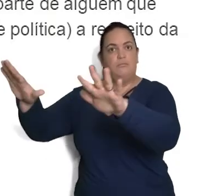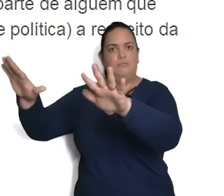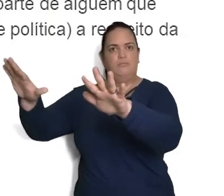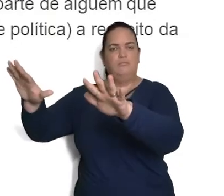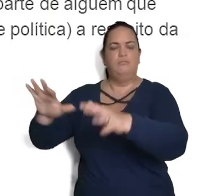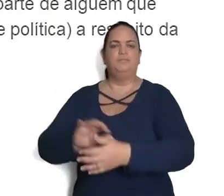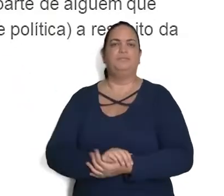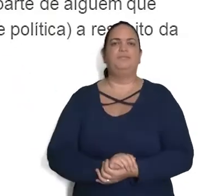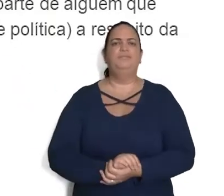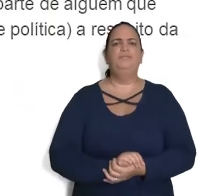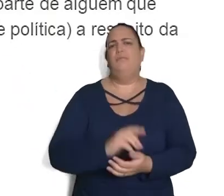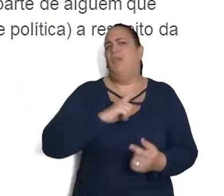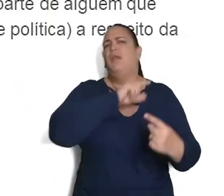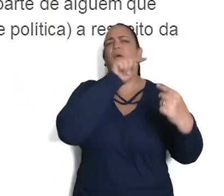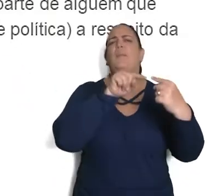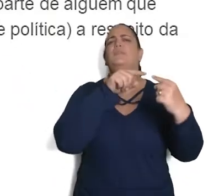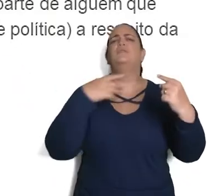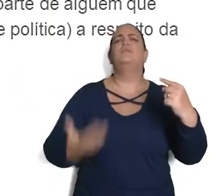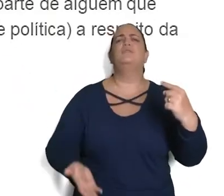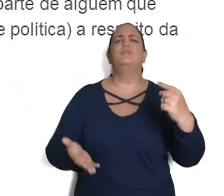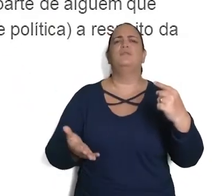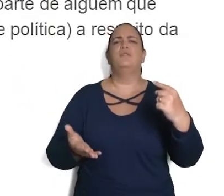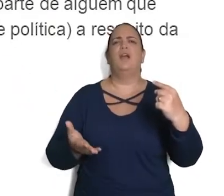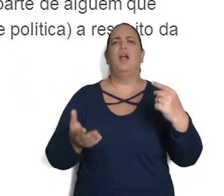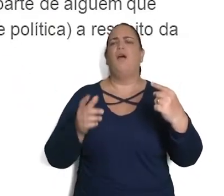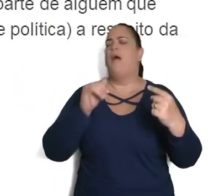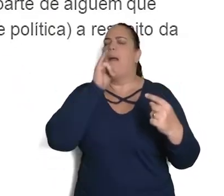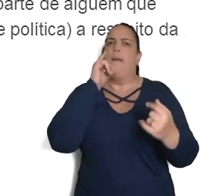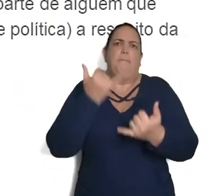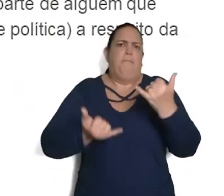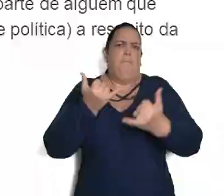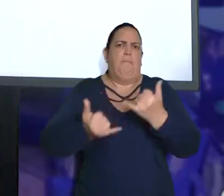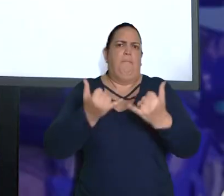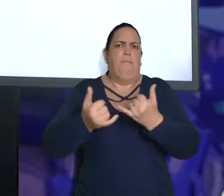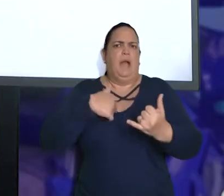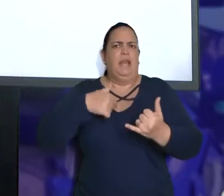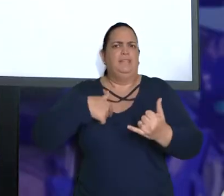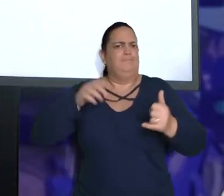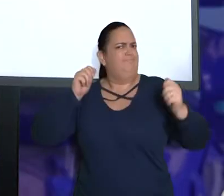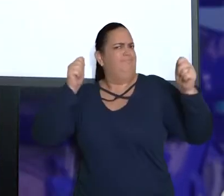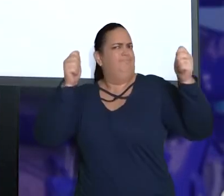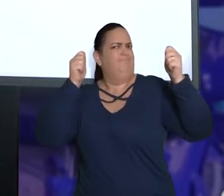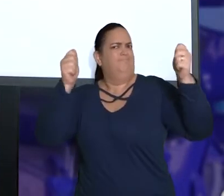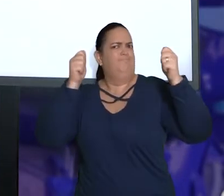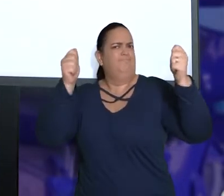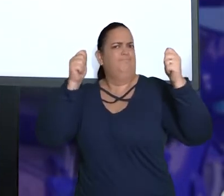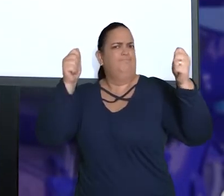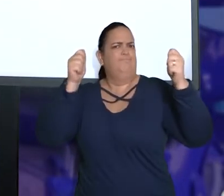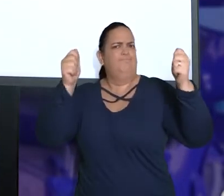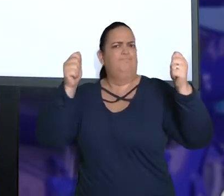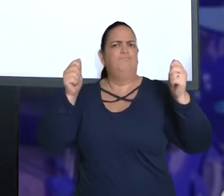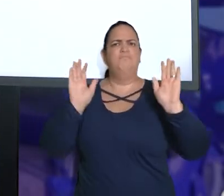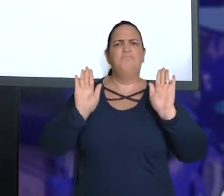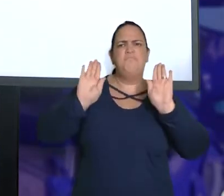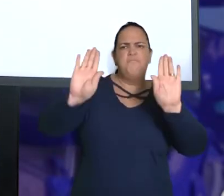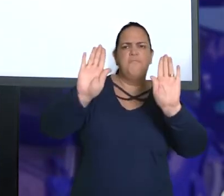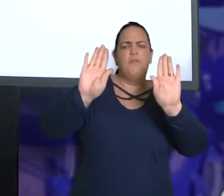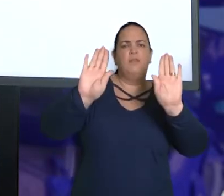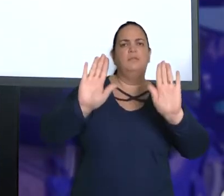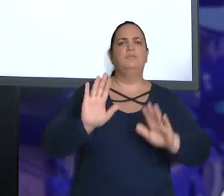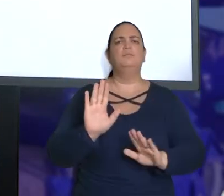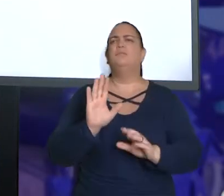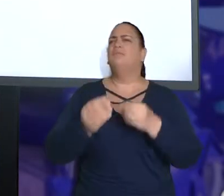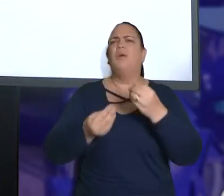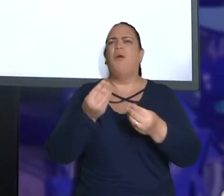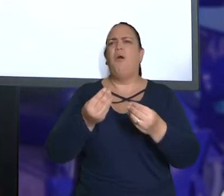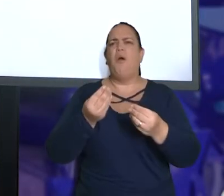que a finalidade discursiva representa uma forma de protesto, isso é um ponto importante. Na carta pessoal, para que a gente escreve uma